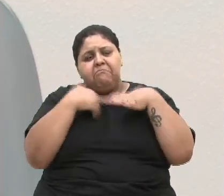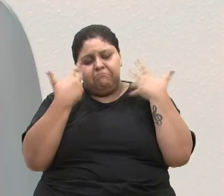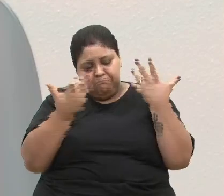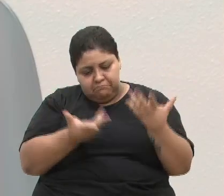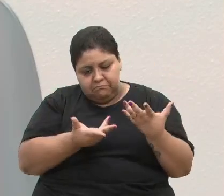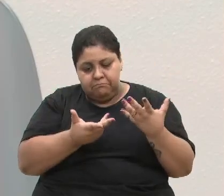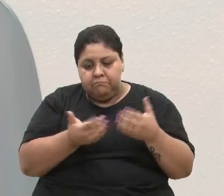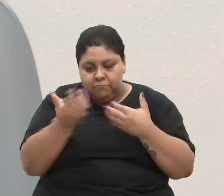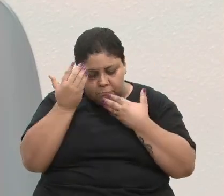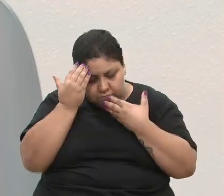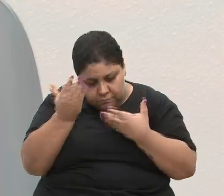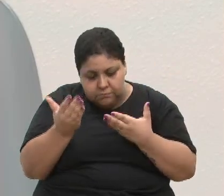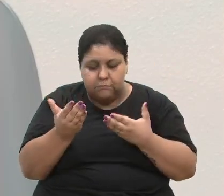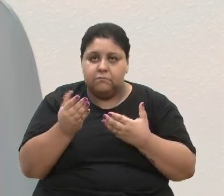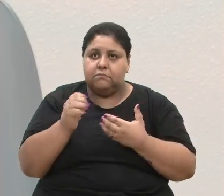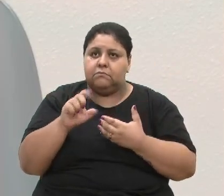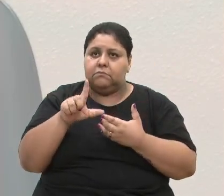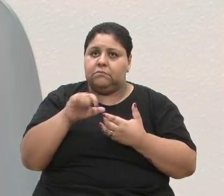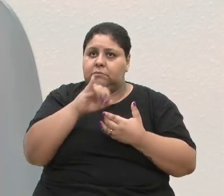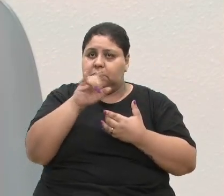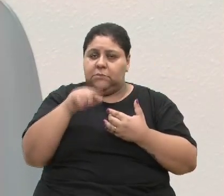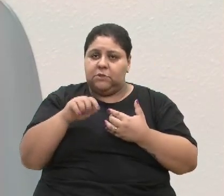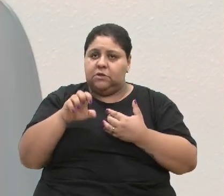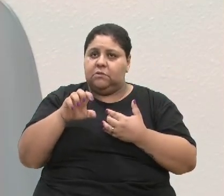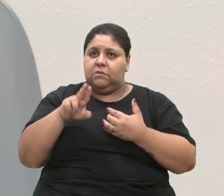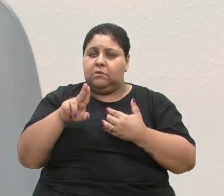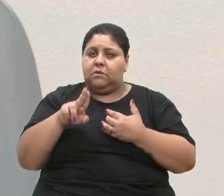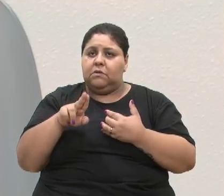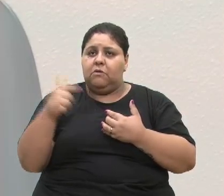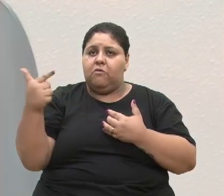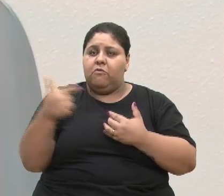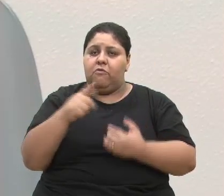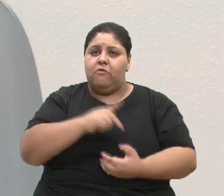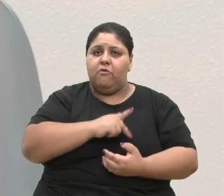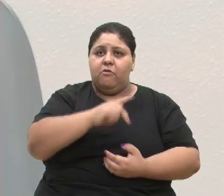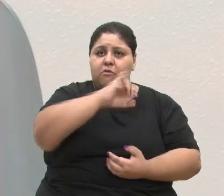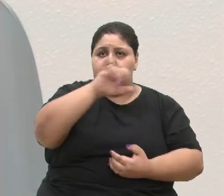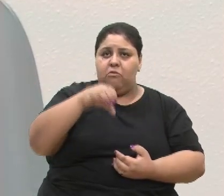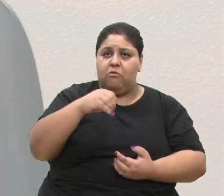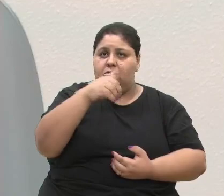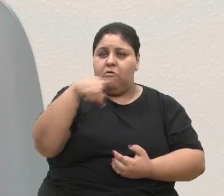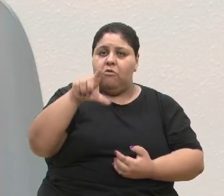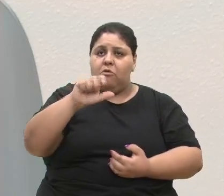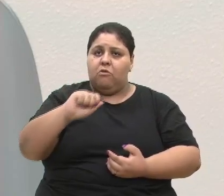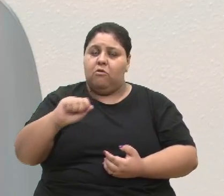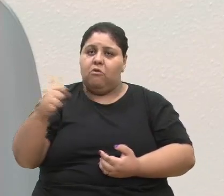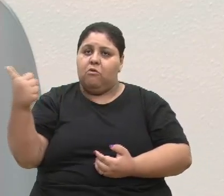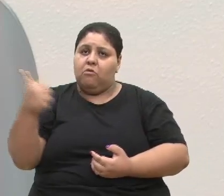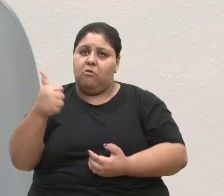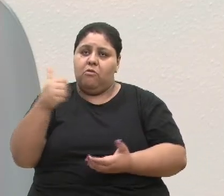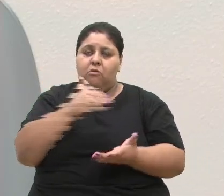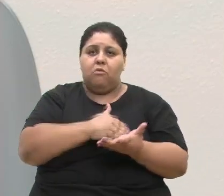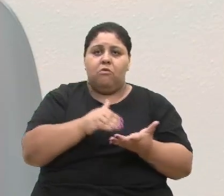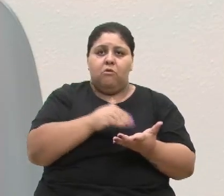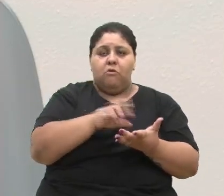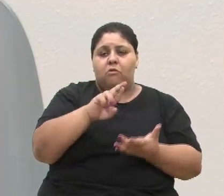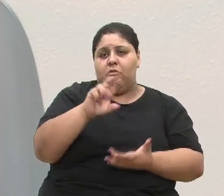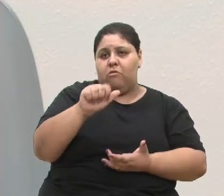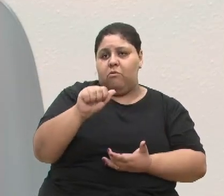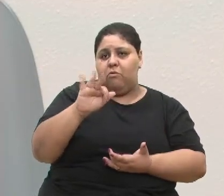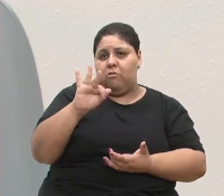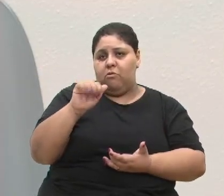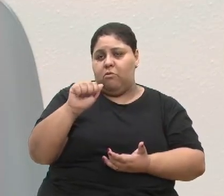agradecer também ao Eliseu, que é nosso vice-presidente da Liga, ao João Dreyer, que é o primeiro secretário, ao Rafael Pérez, o primeiro